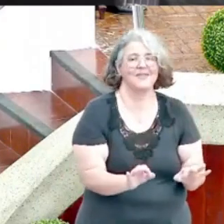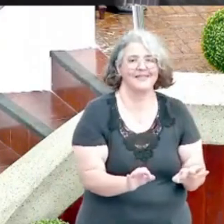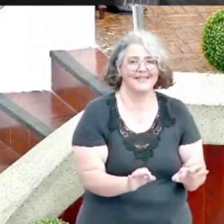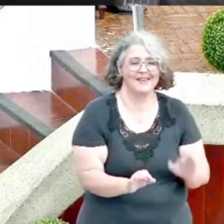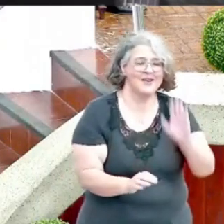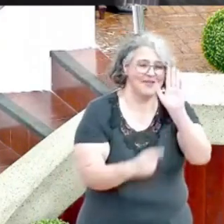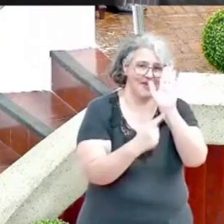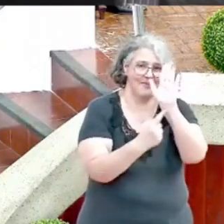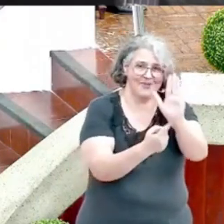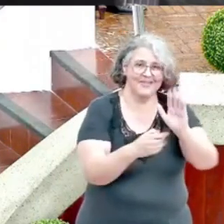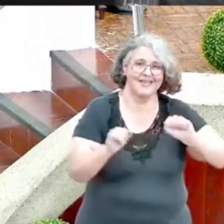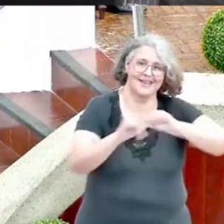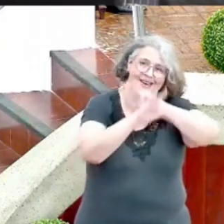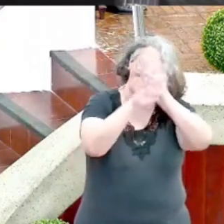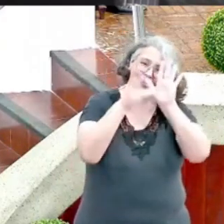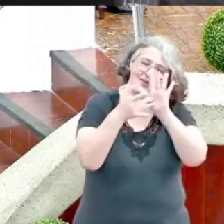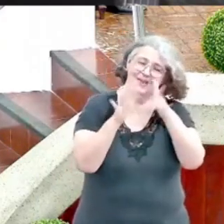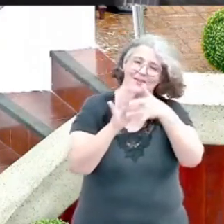Jesus.